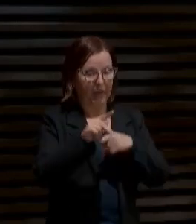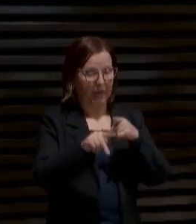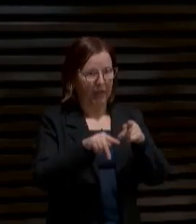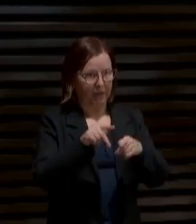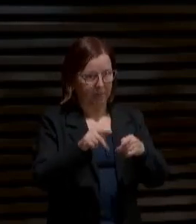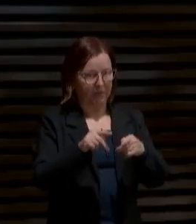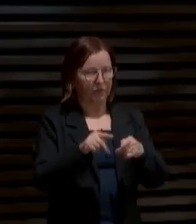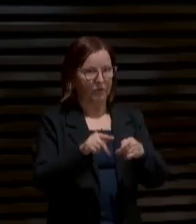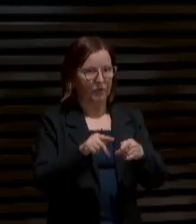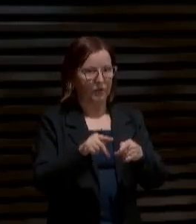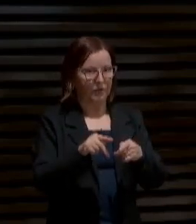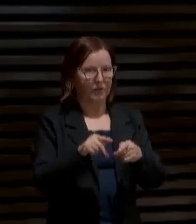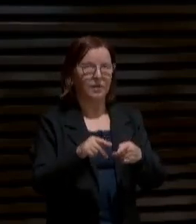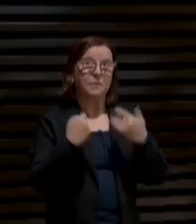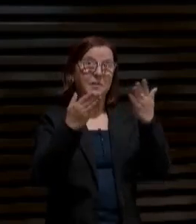sim